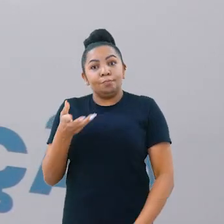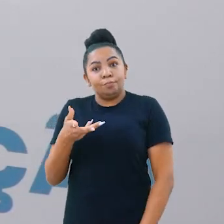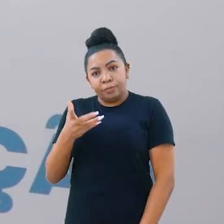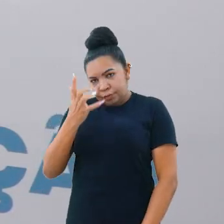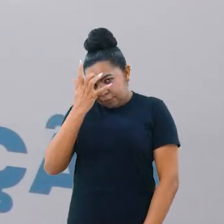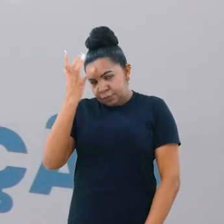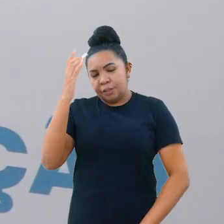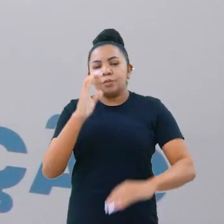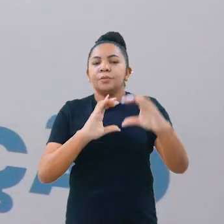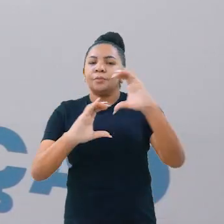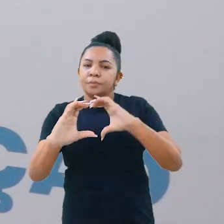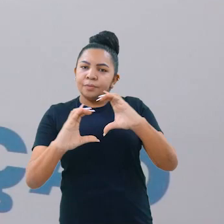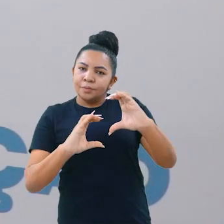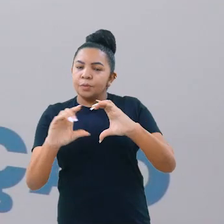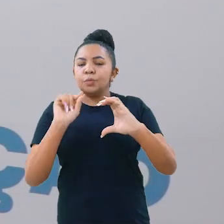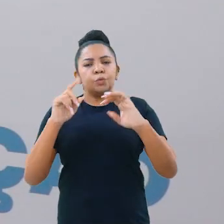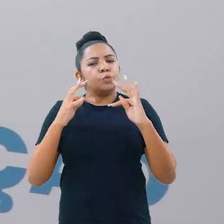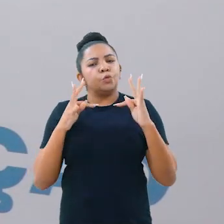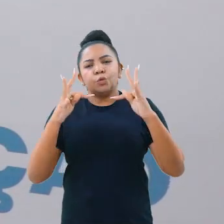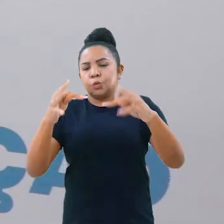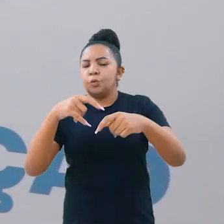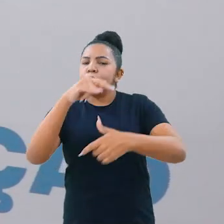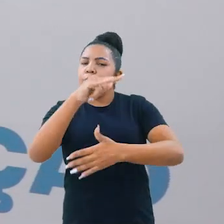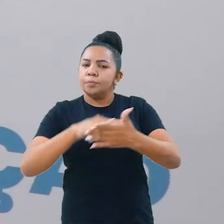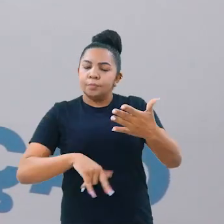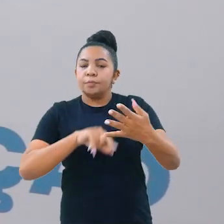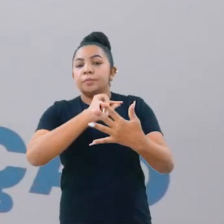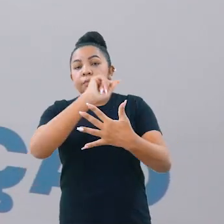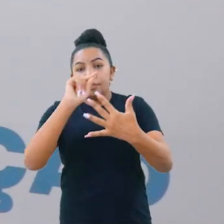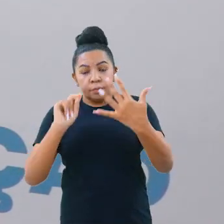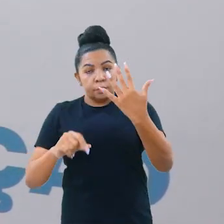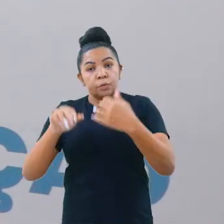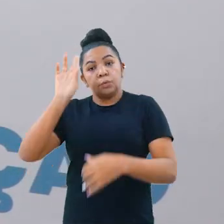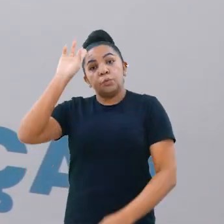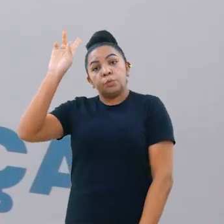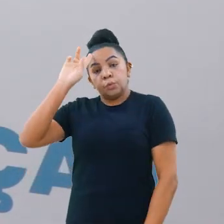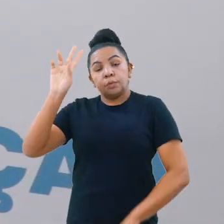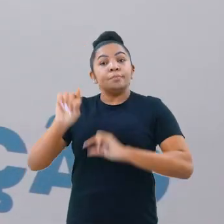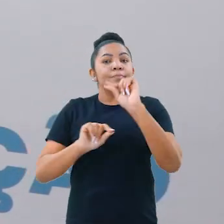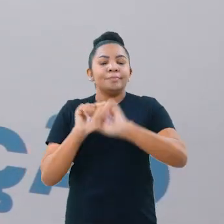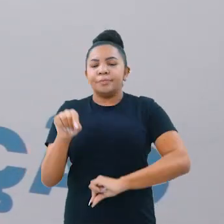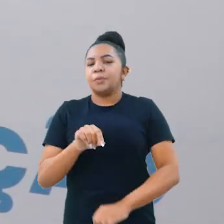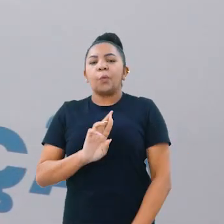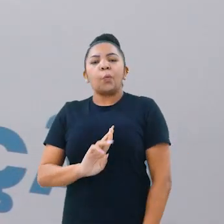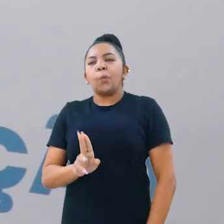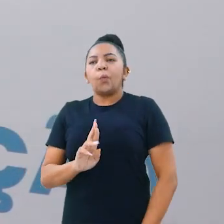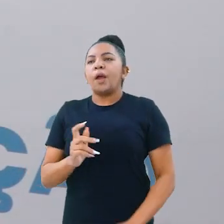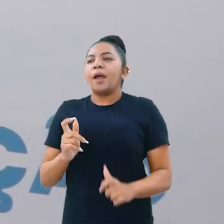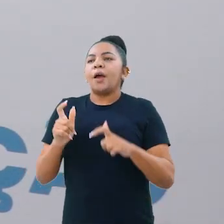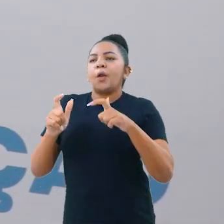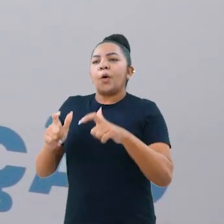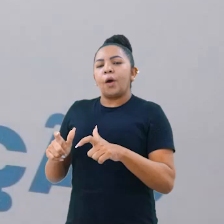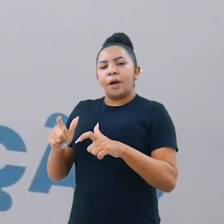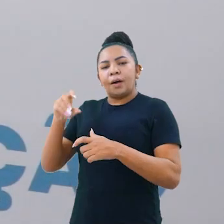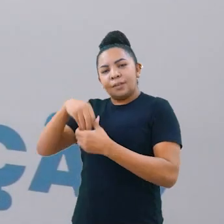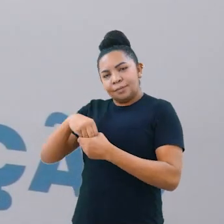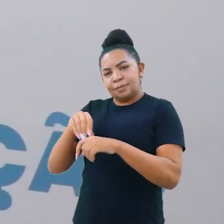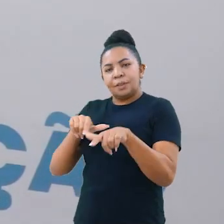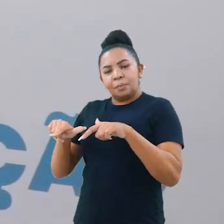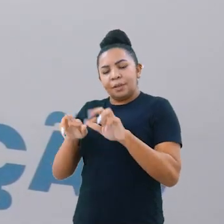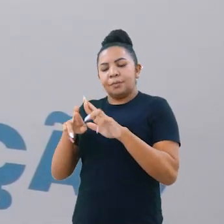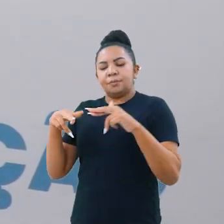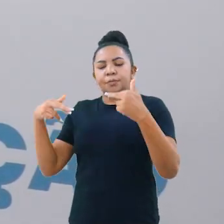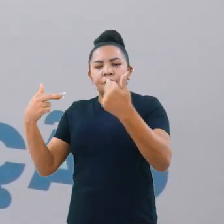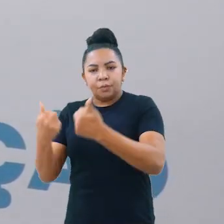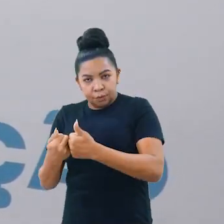disso, a agilidade, né, na tramitação de todos os documentos. E aí, o gestor, ainda que ele não esteja no seu local de